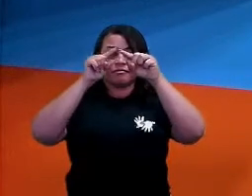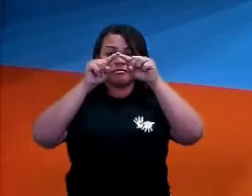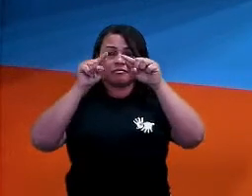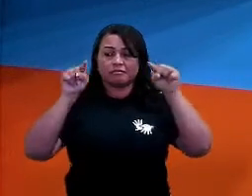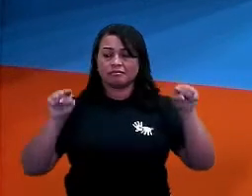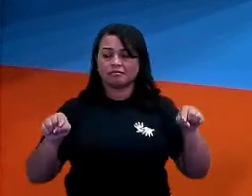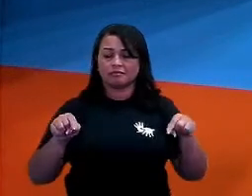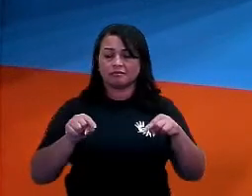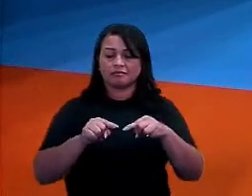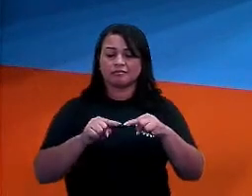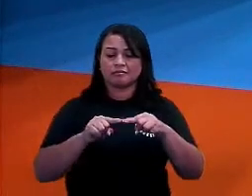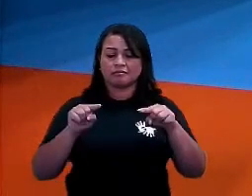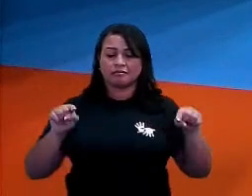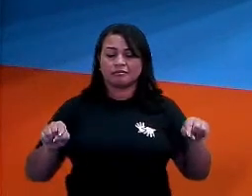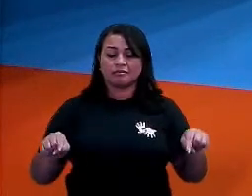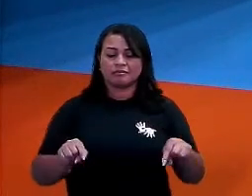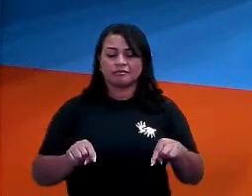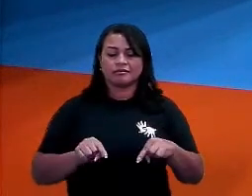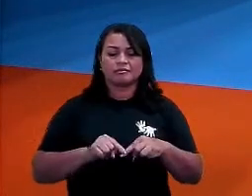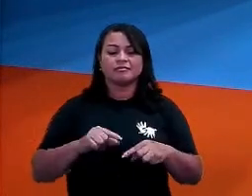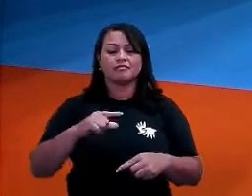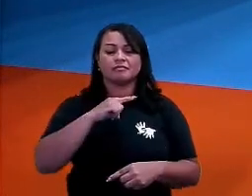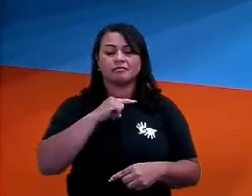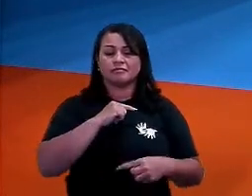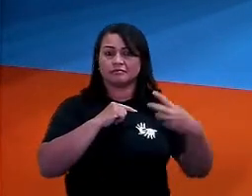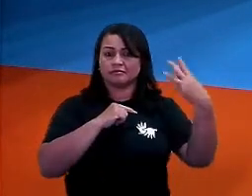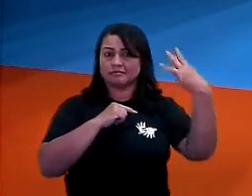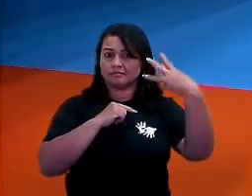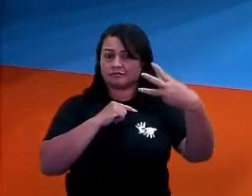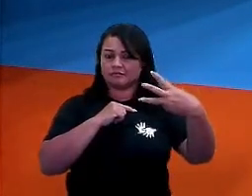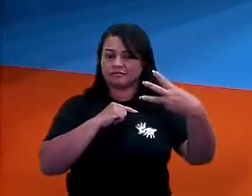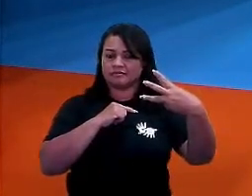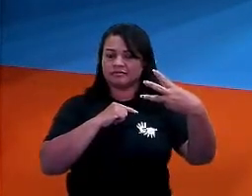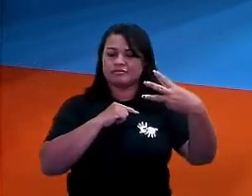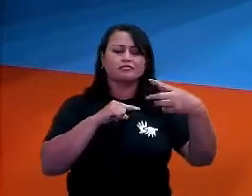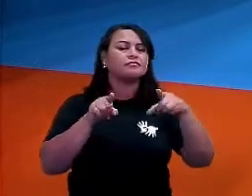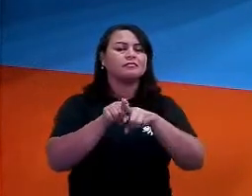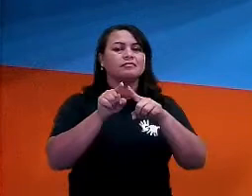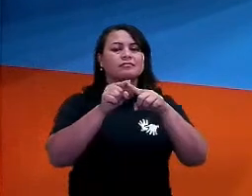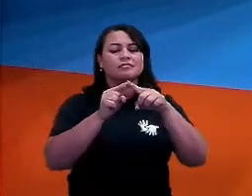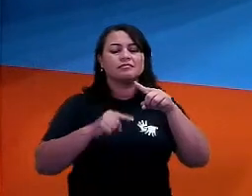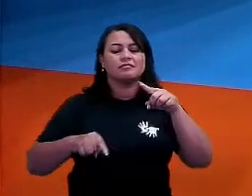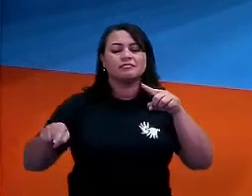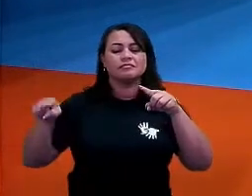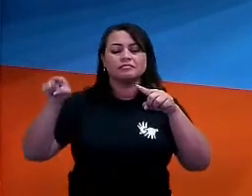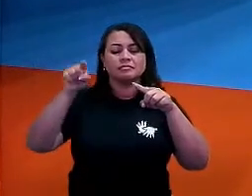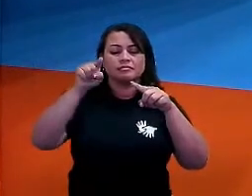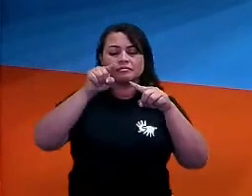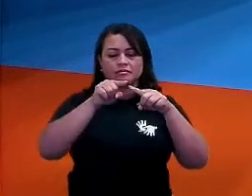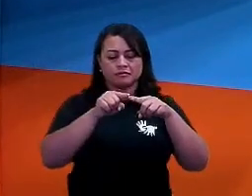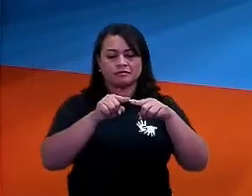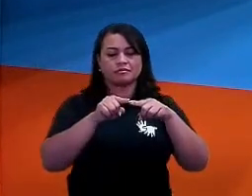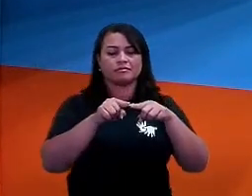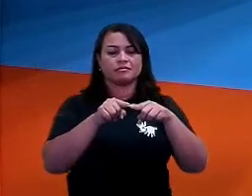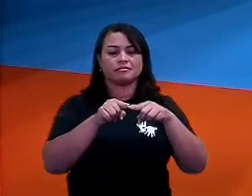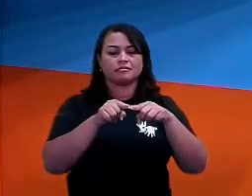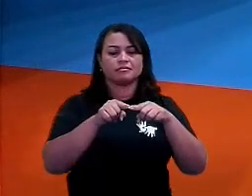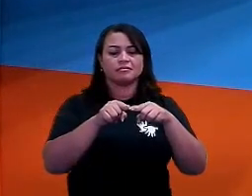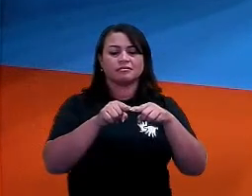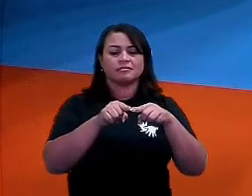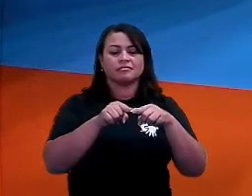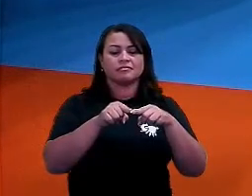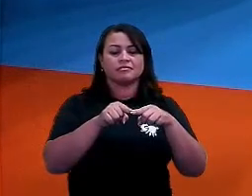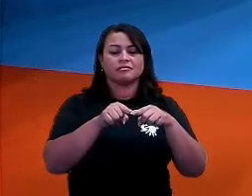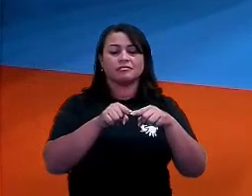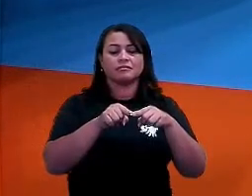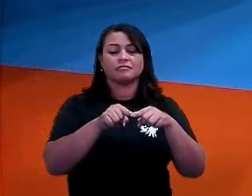e esse. Então, eu vou ter 3 retângulos e um círculo, tá certo? E se eu contar com